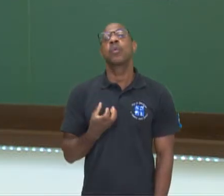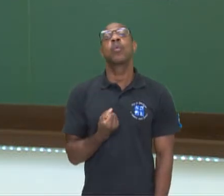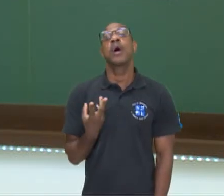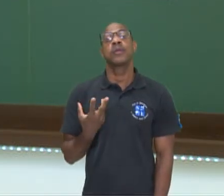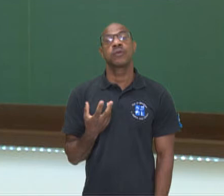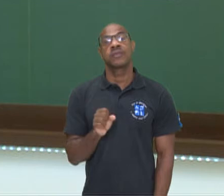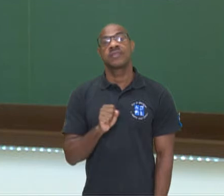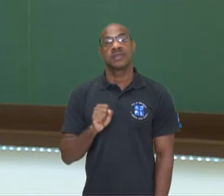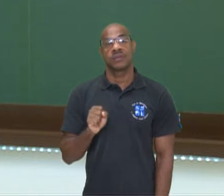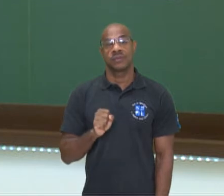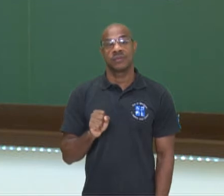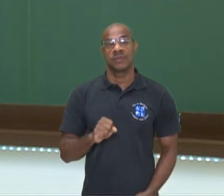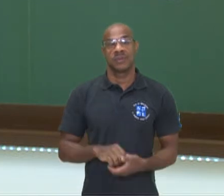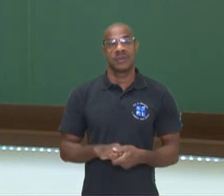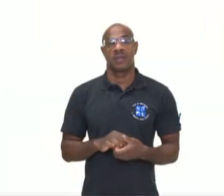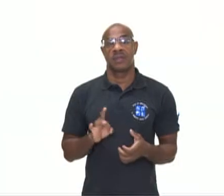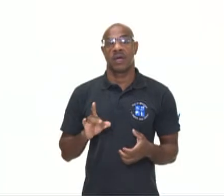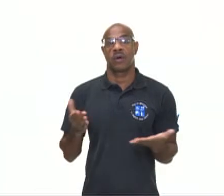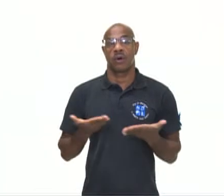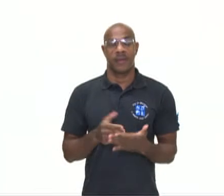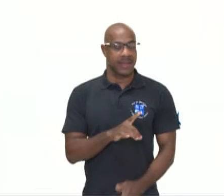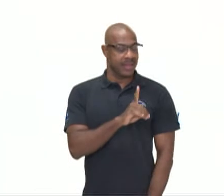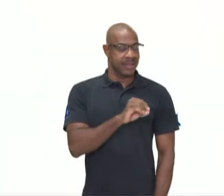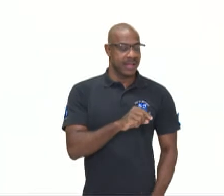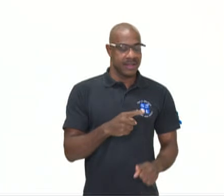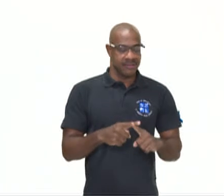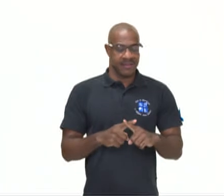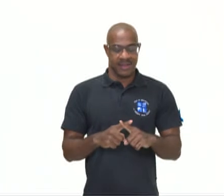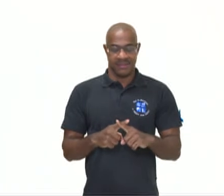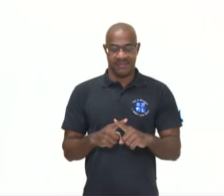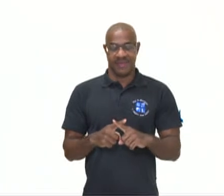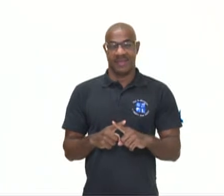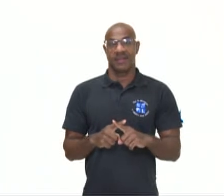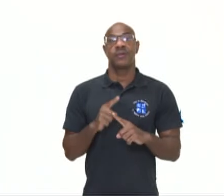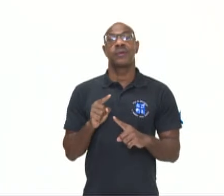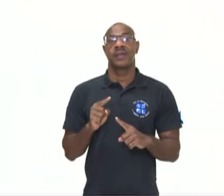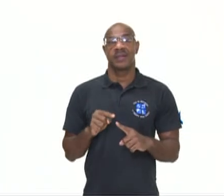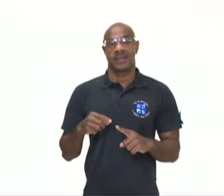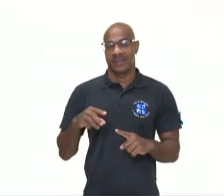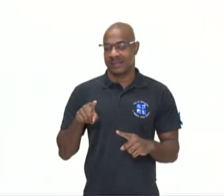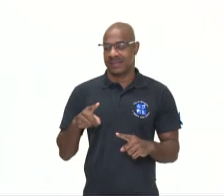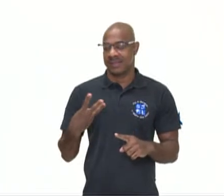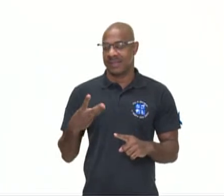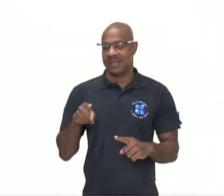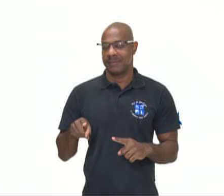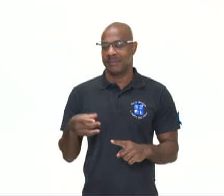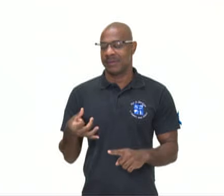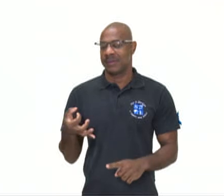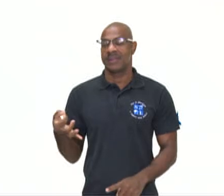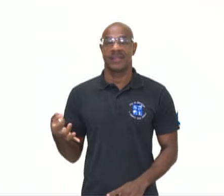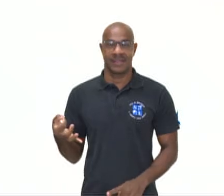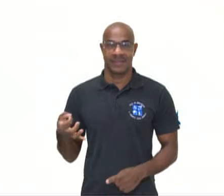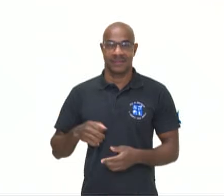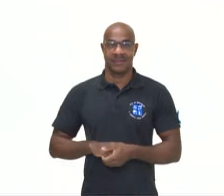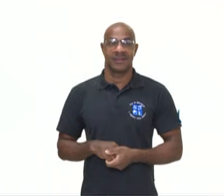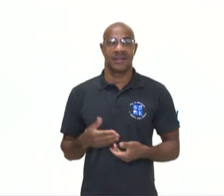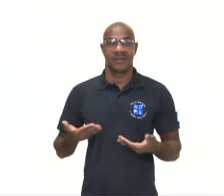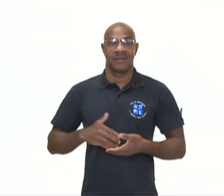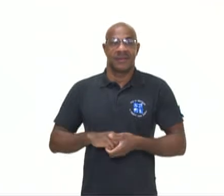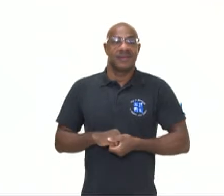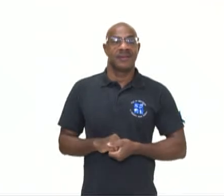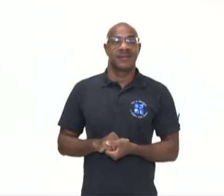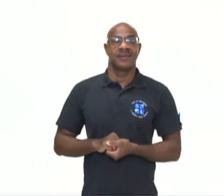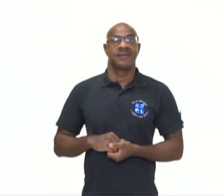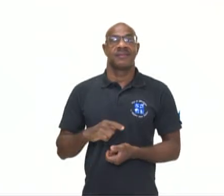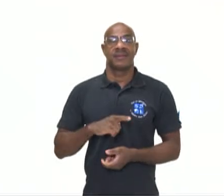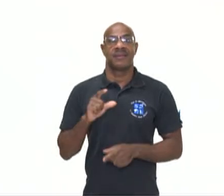segundos, gente? É só eu multiplicar por 10 o 3.600. Em cada hora tem 3.600 segundos. Em 10